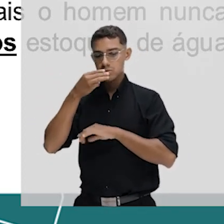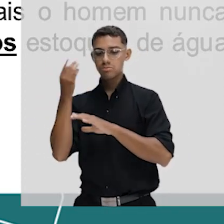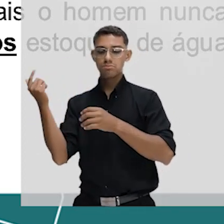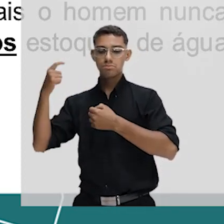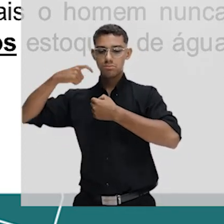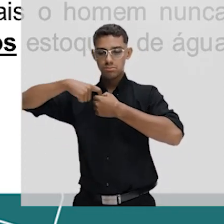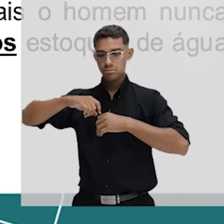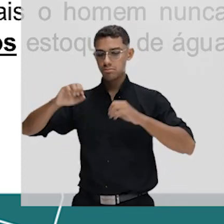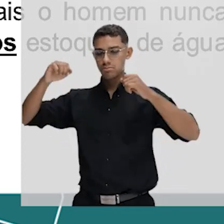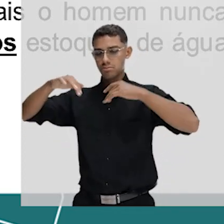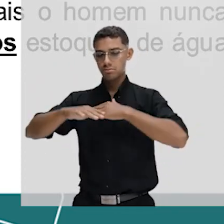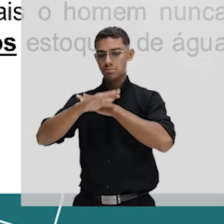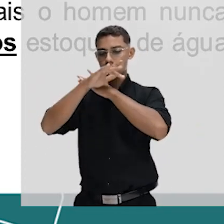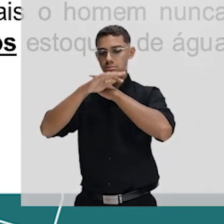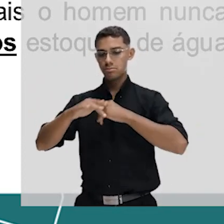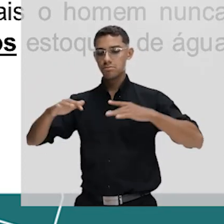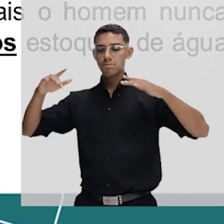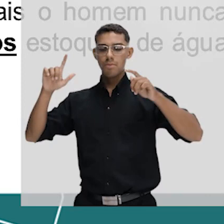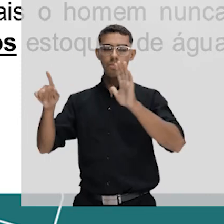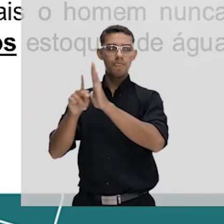repostos indefinidamente.